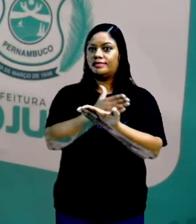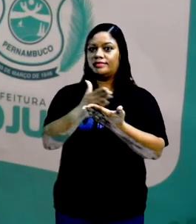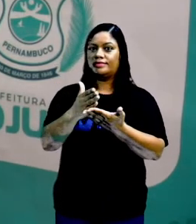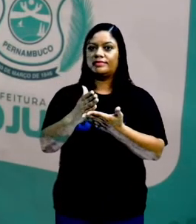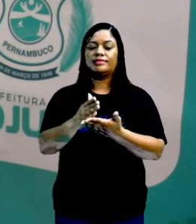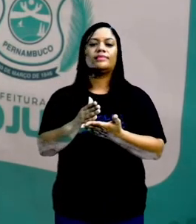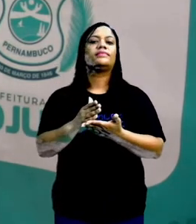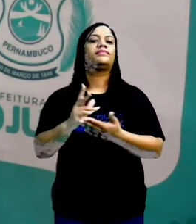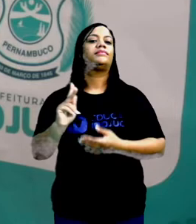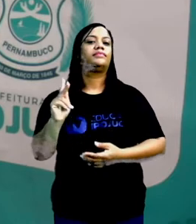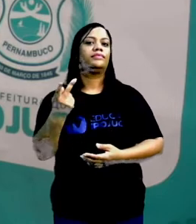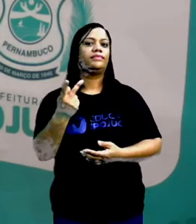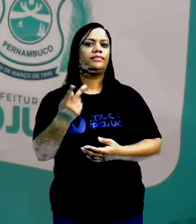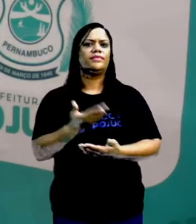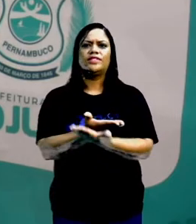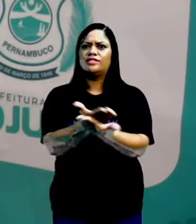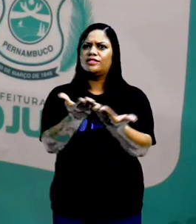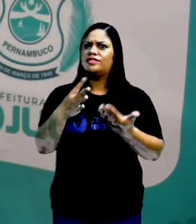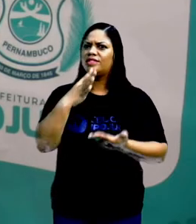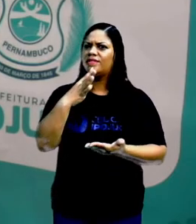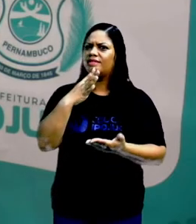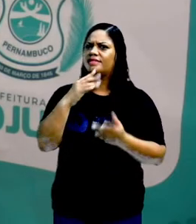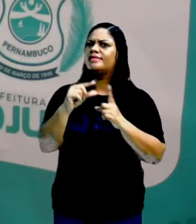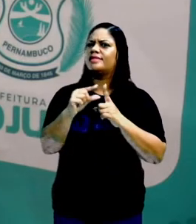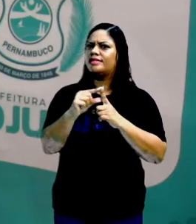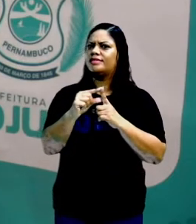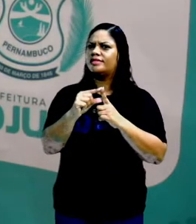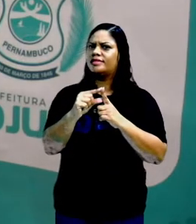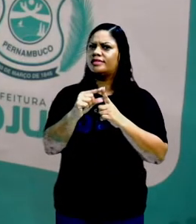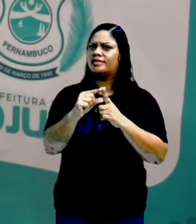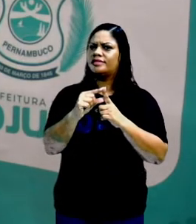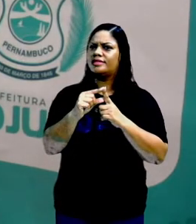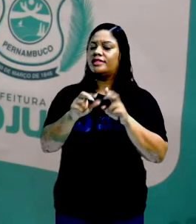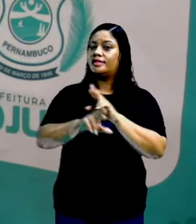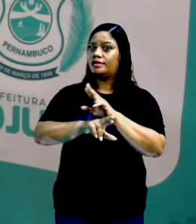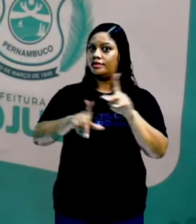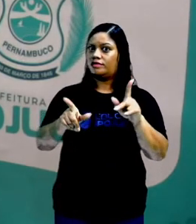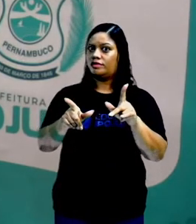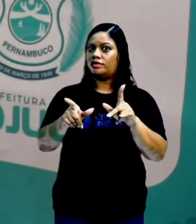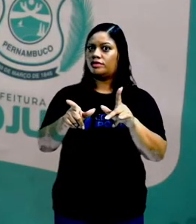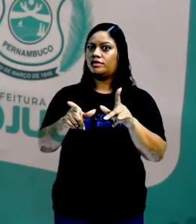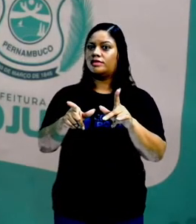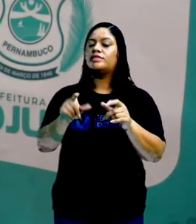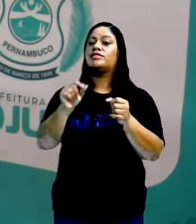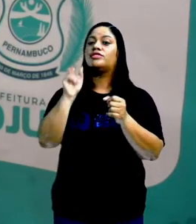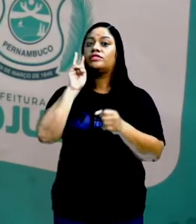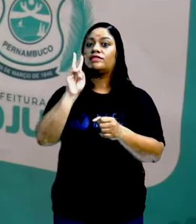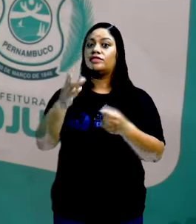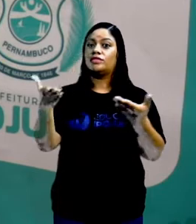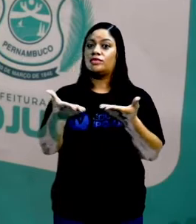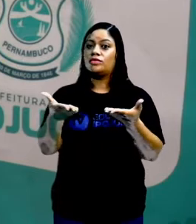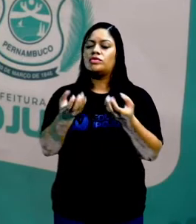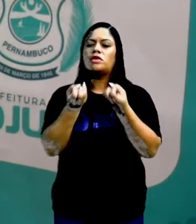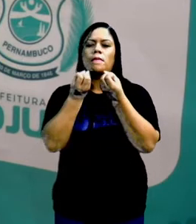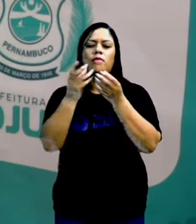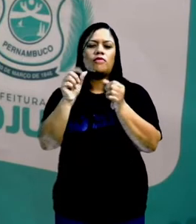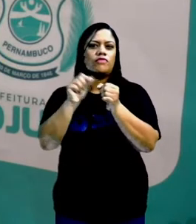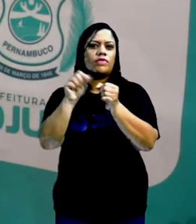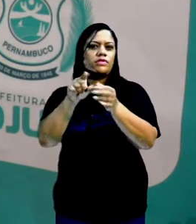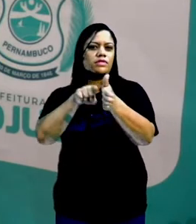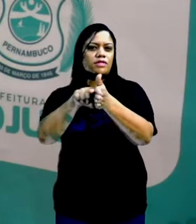H. Vocês conhecem algumas, fora essas? É bom fazer uma pesquisa